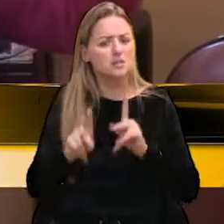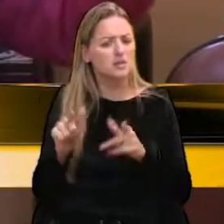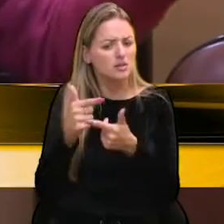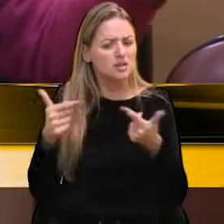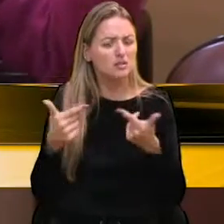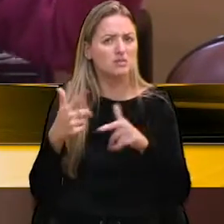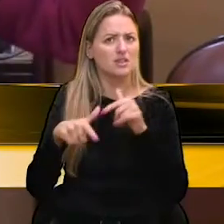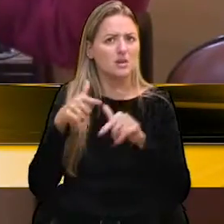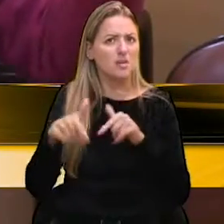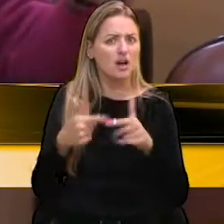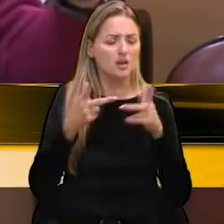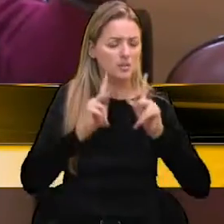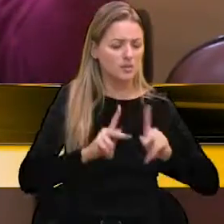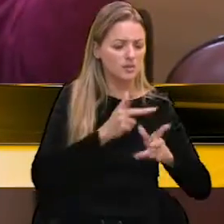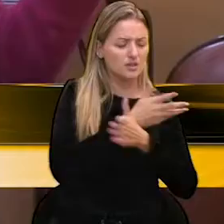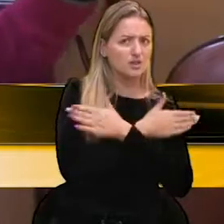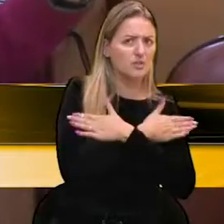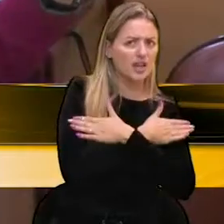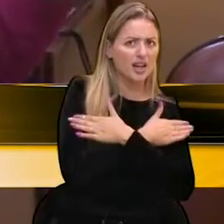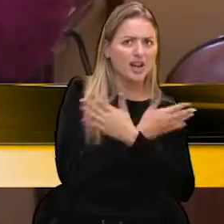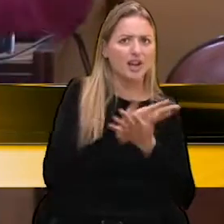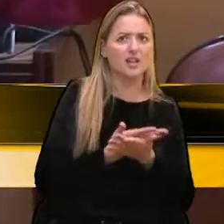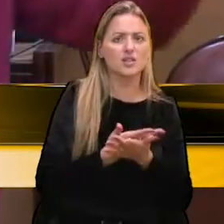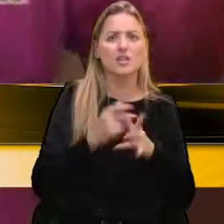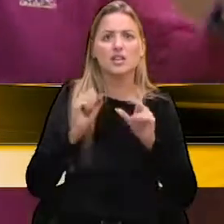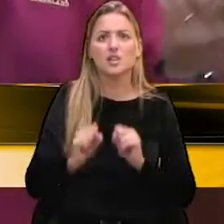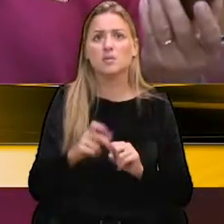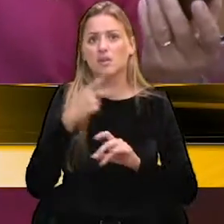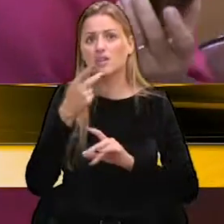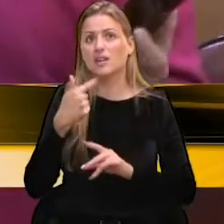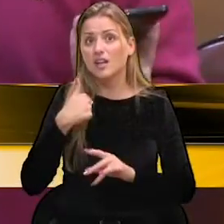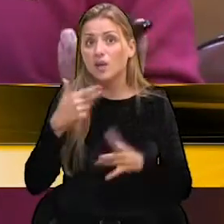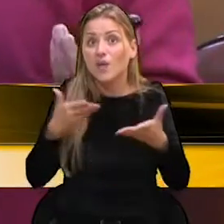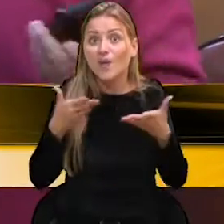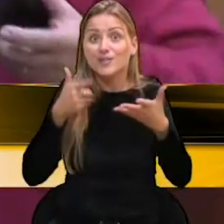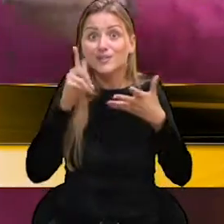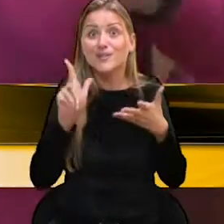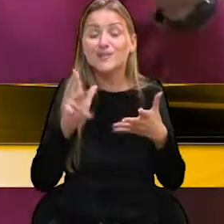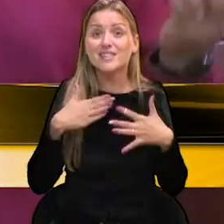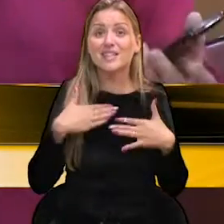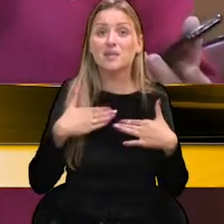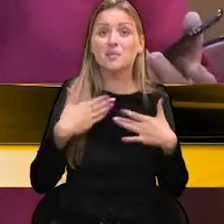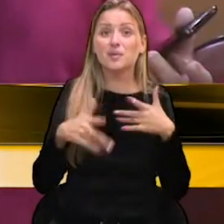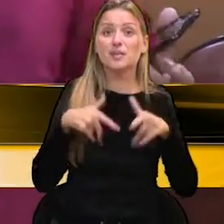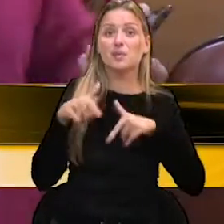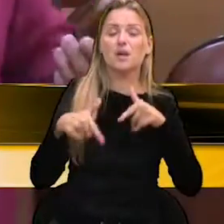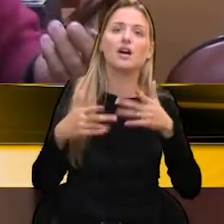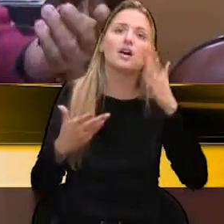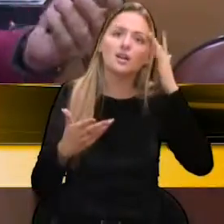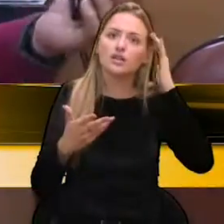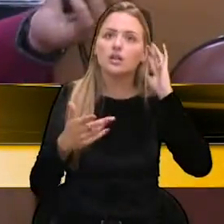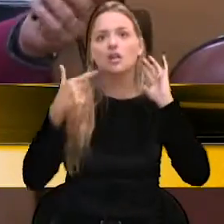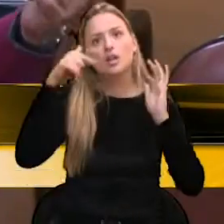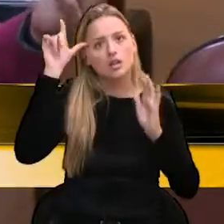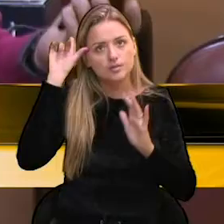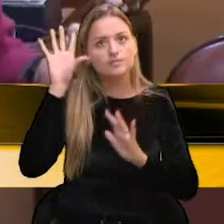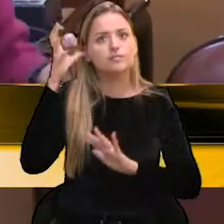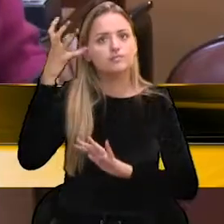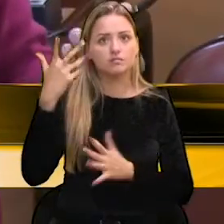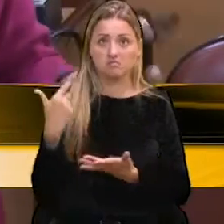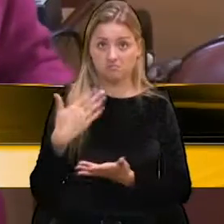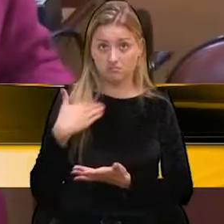que está desempregado, que de repente possa dizer, não, hoje eu vou conseguir o meu emprego, há muitos anos, de repente. Então, ontem aconteceu